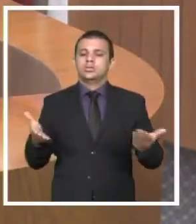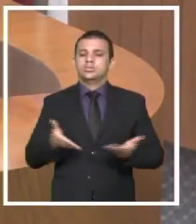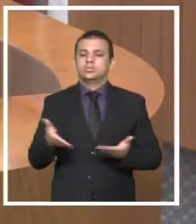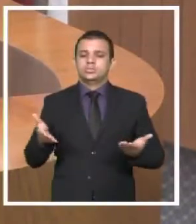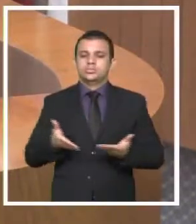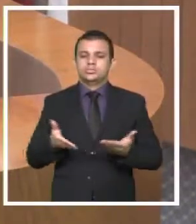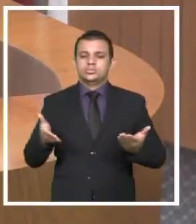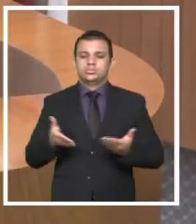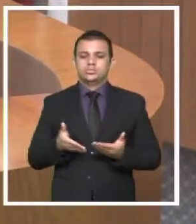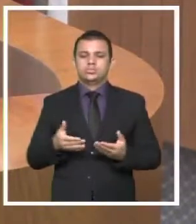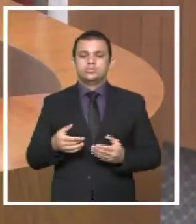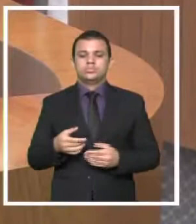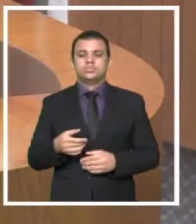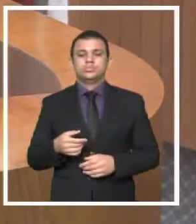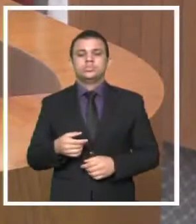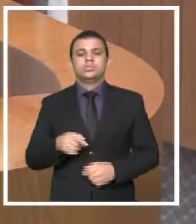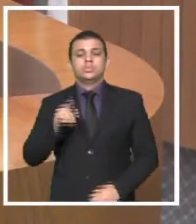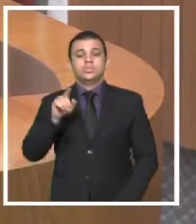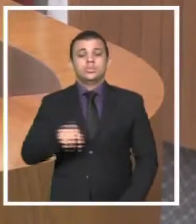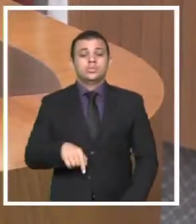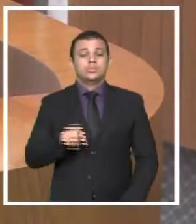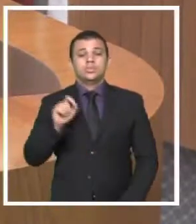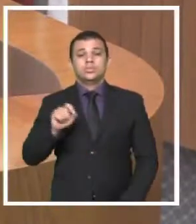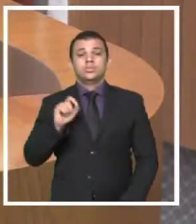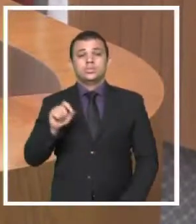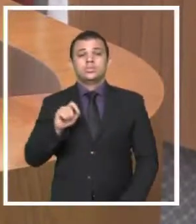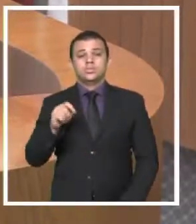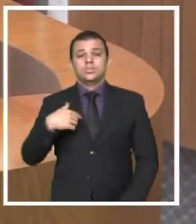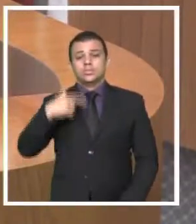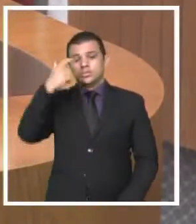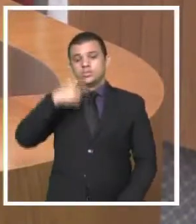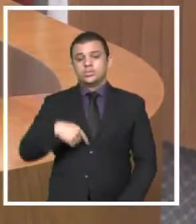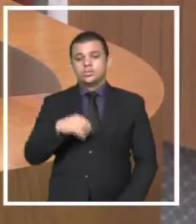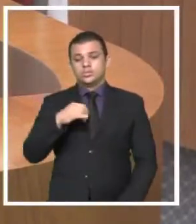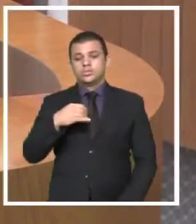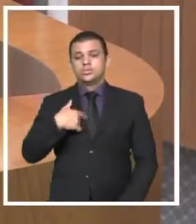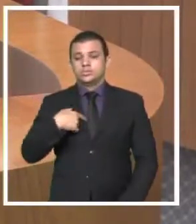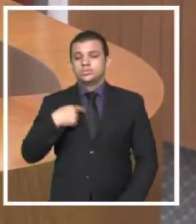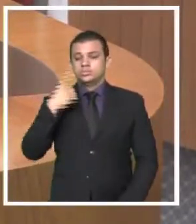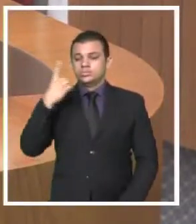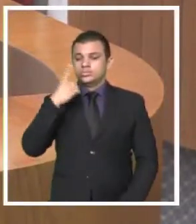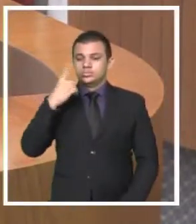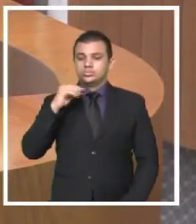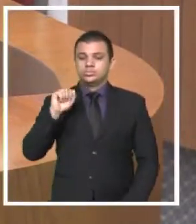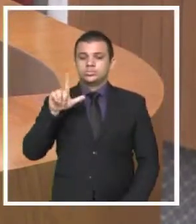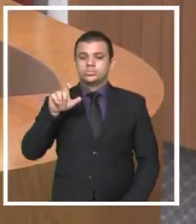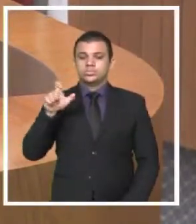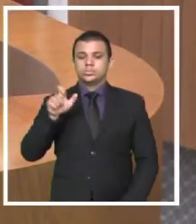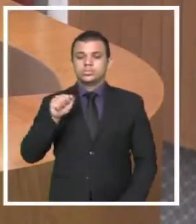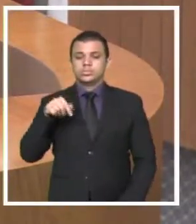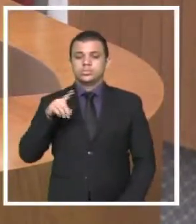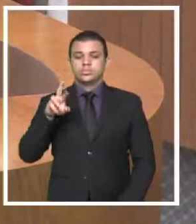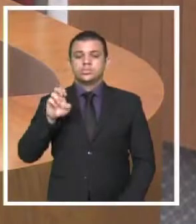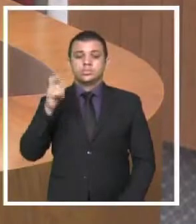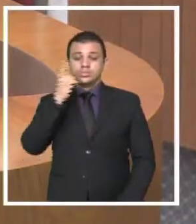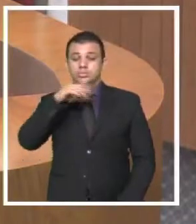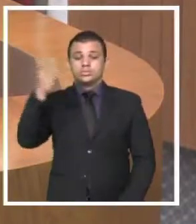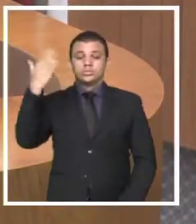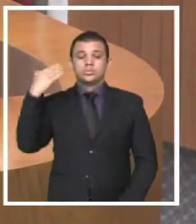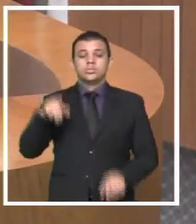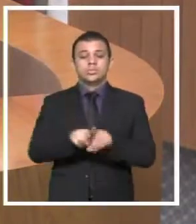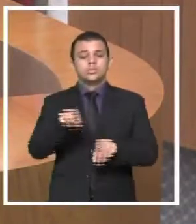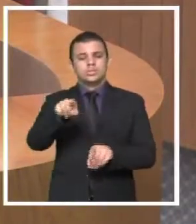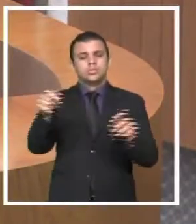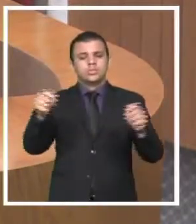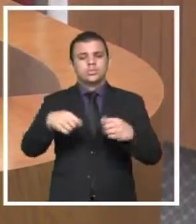Estado do Maranhão que eu, deputado Alexandre Almeida, consegui na gestão anterior. Da mesma forma, Vossa Excelência me dá a oportunidade